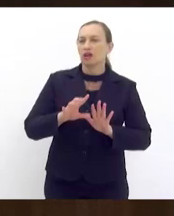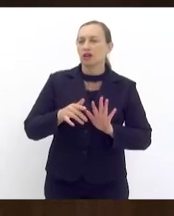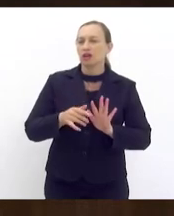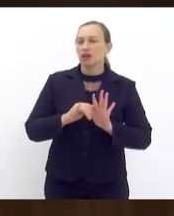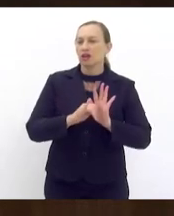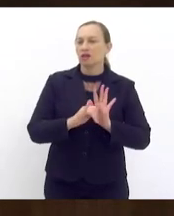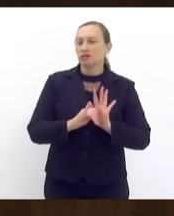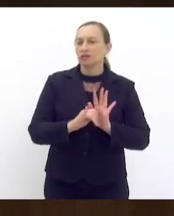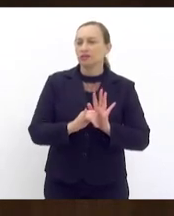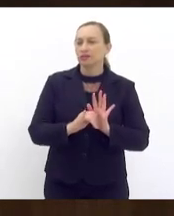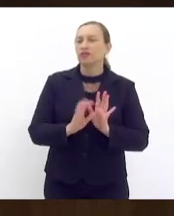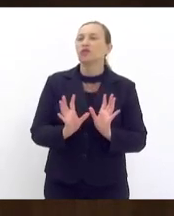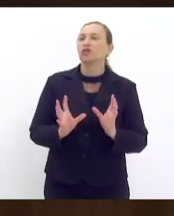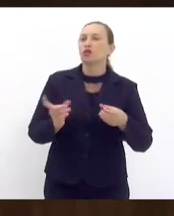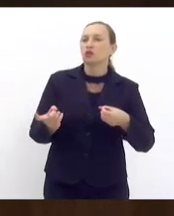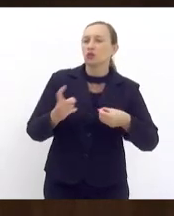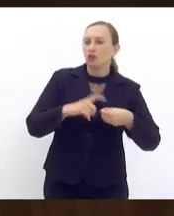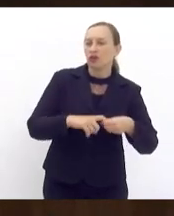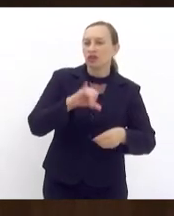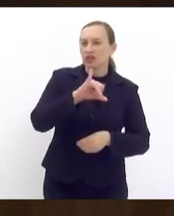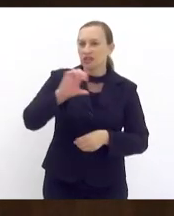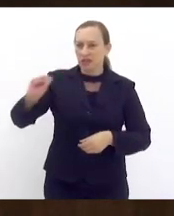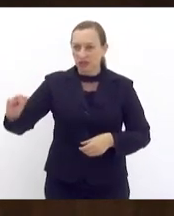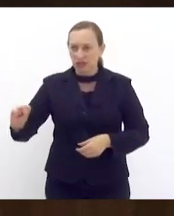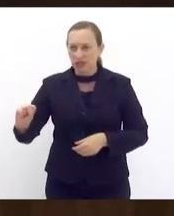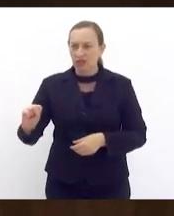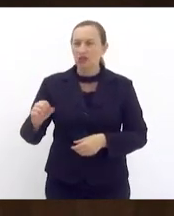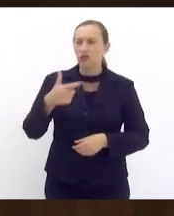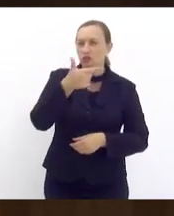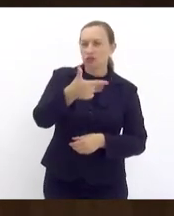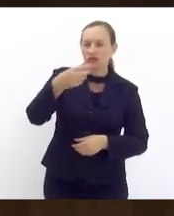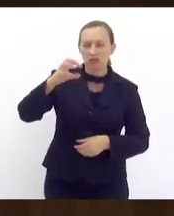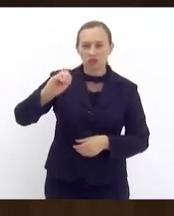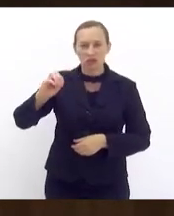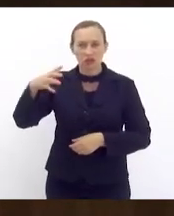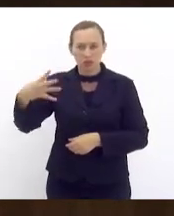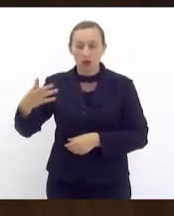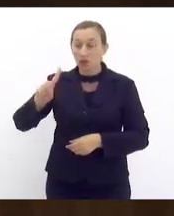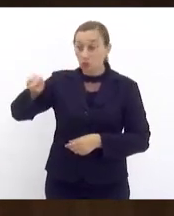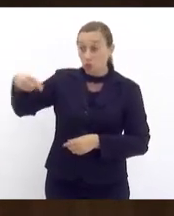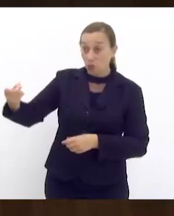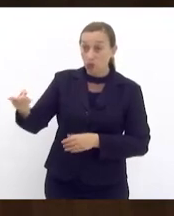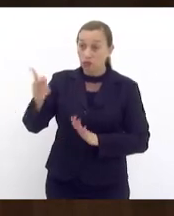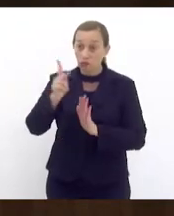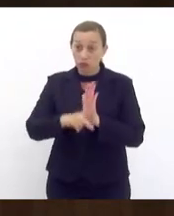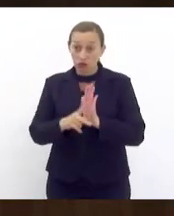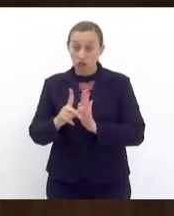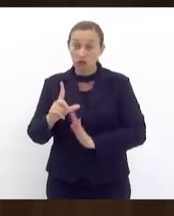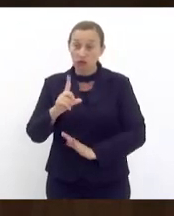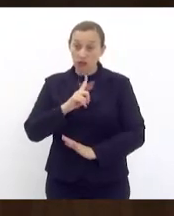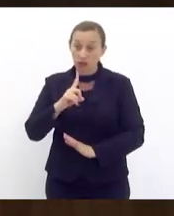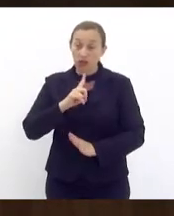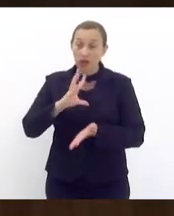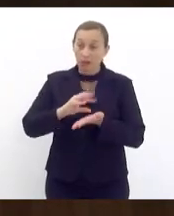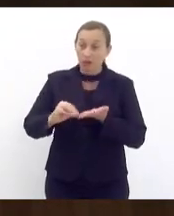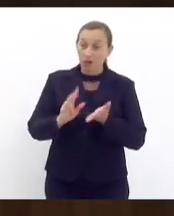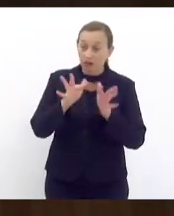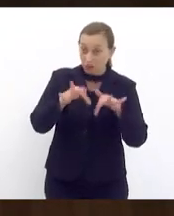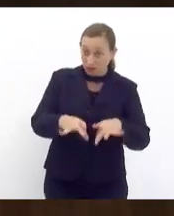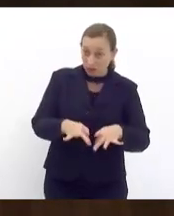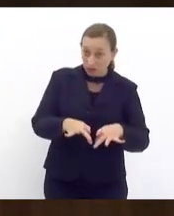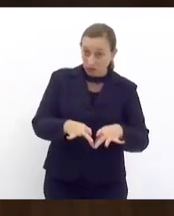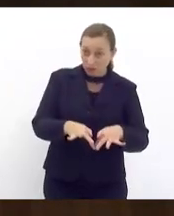e o convênio ICMS 204 que virar um outro projeto a pauta que tá no final